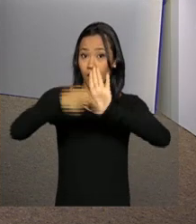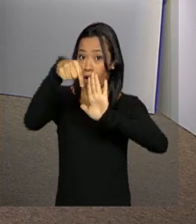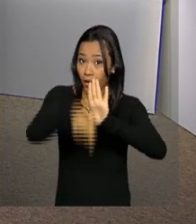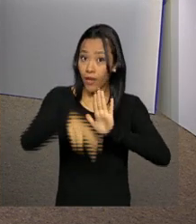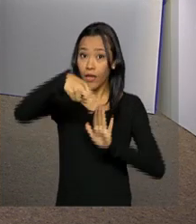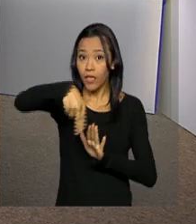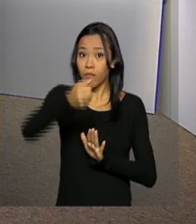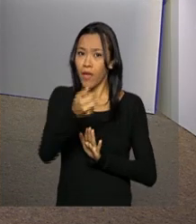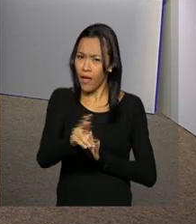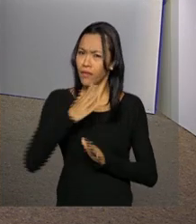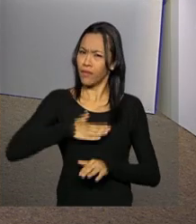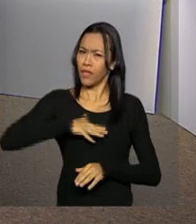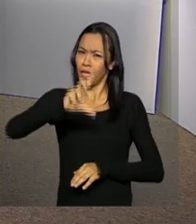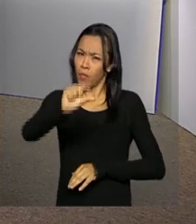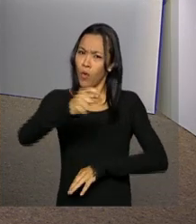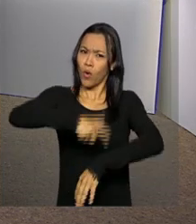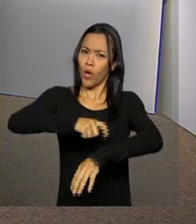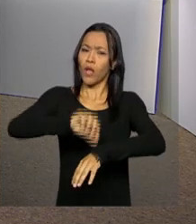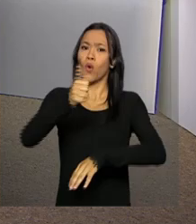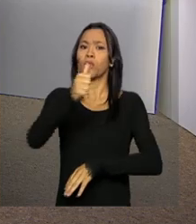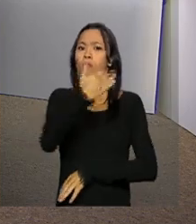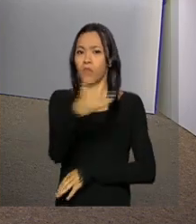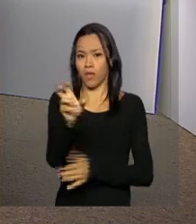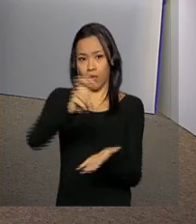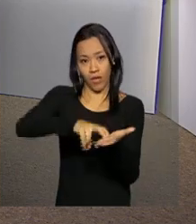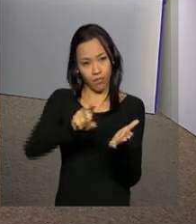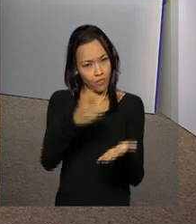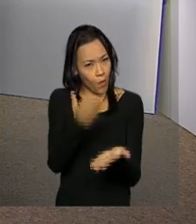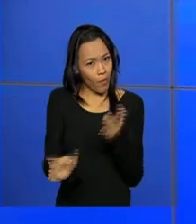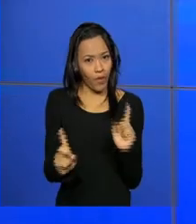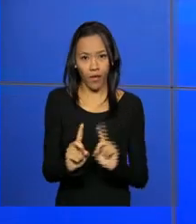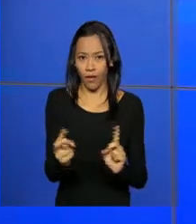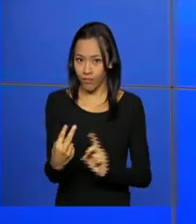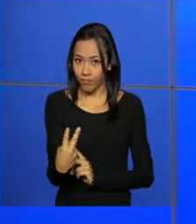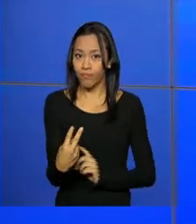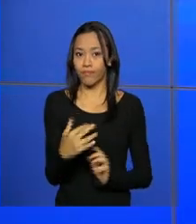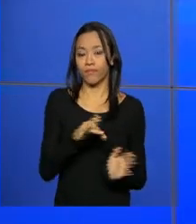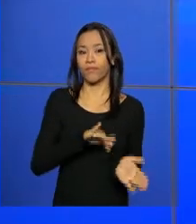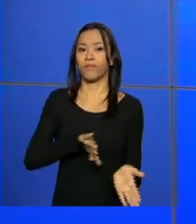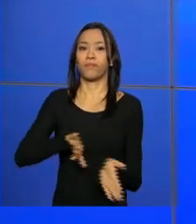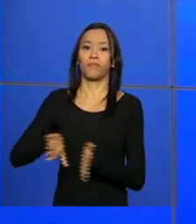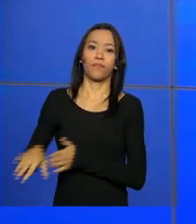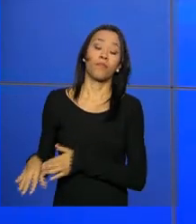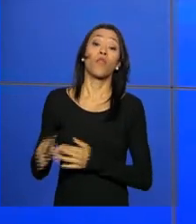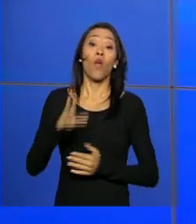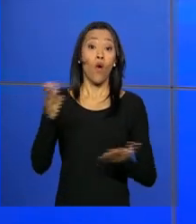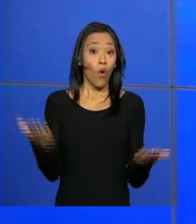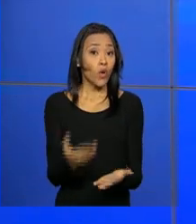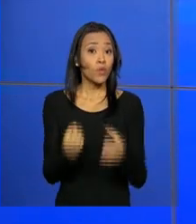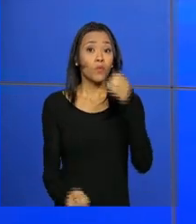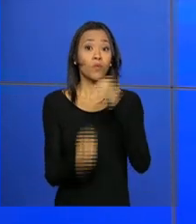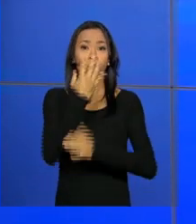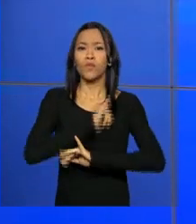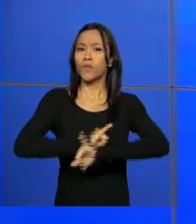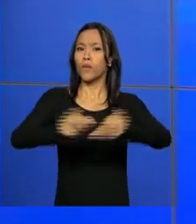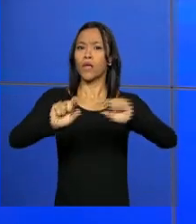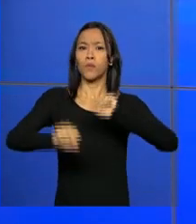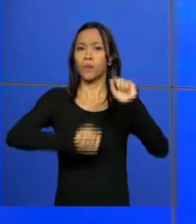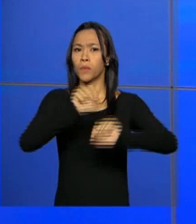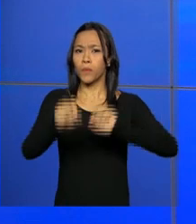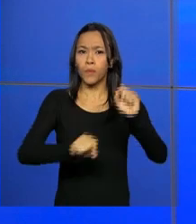pela NBR daqui a pouco a partir das 11:30 da manhã não perca e será lançado hoje o aplicativo